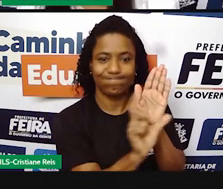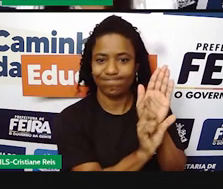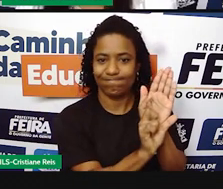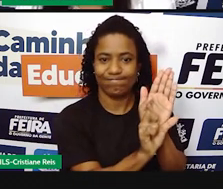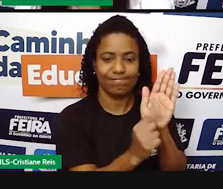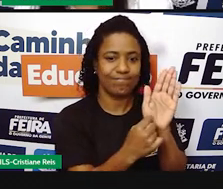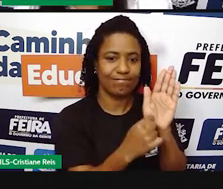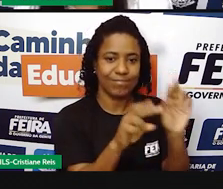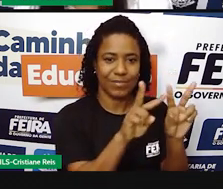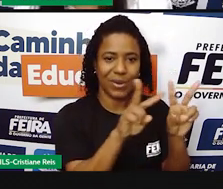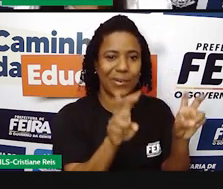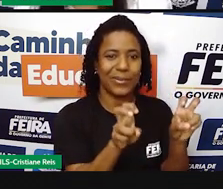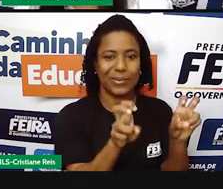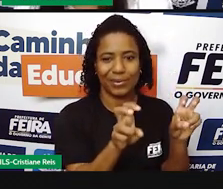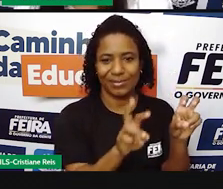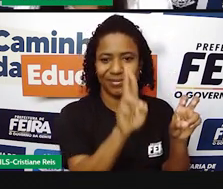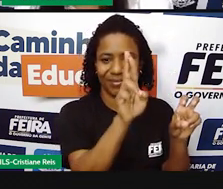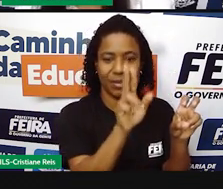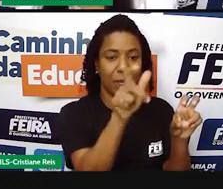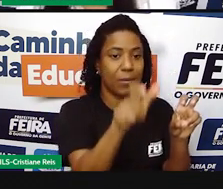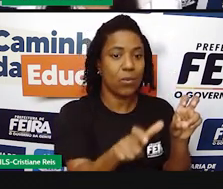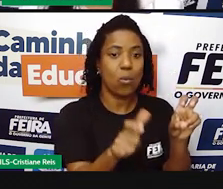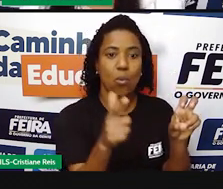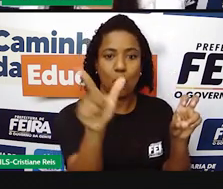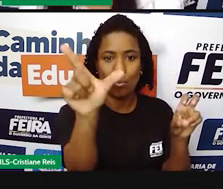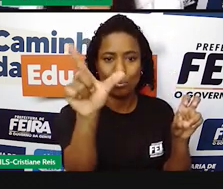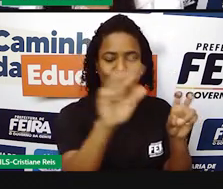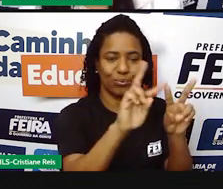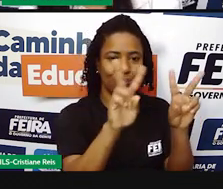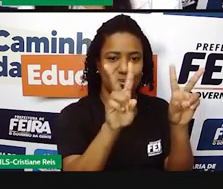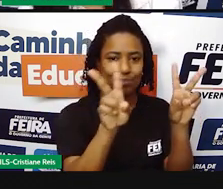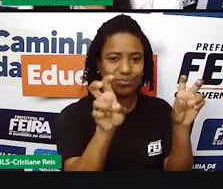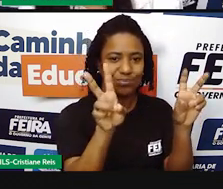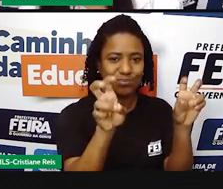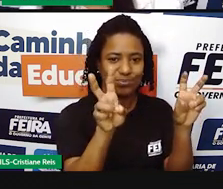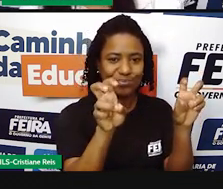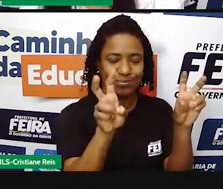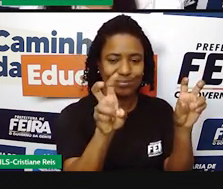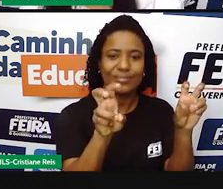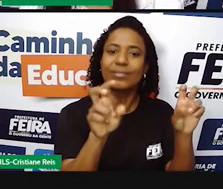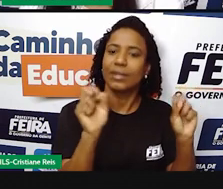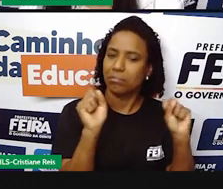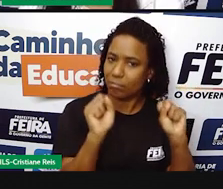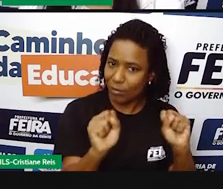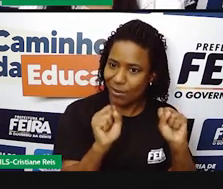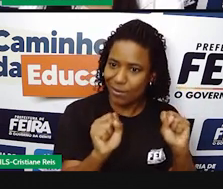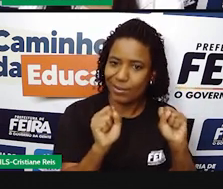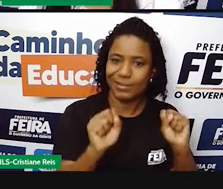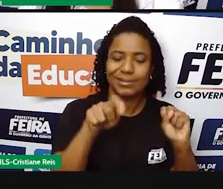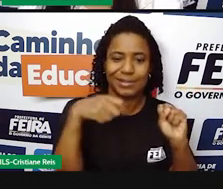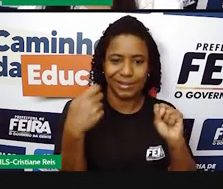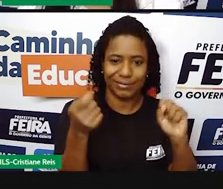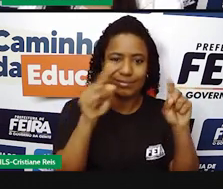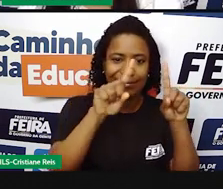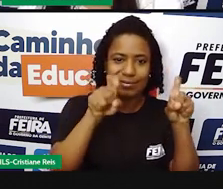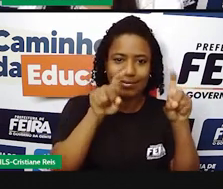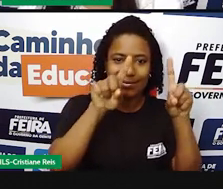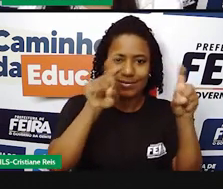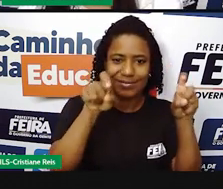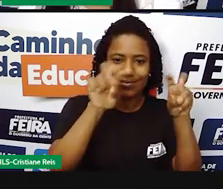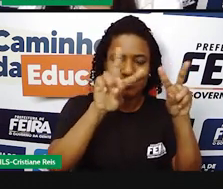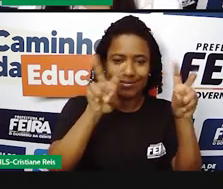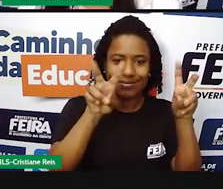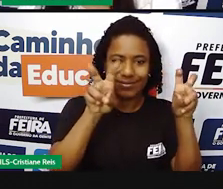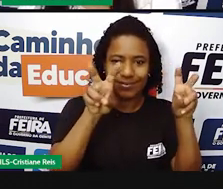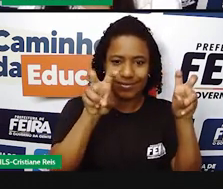porque a gente está falando aí de textos jornalísticos, essa fala, ela também pode aparecer aí entre aspas. A Pro colocou